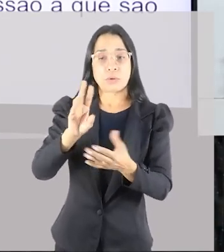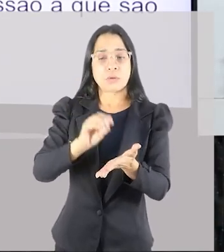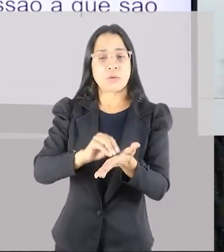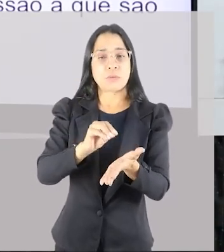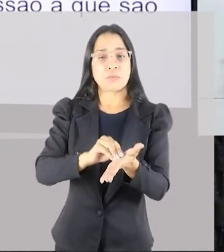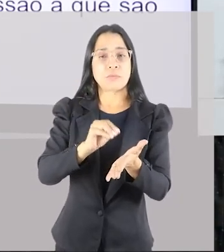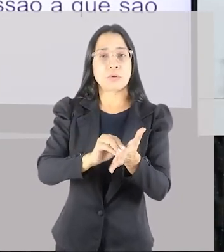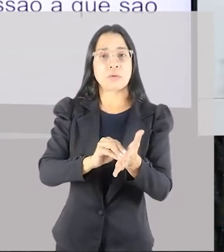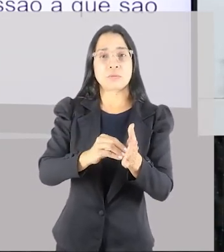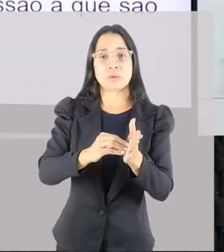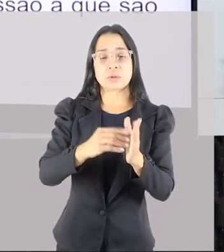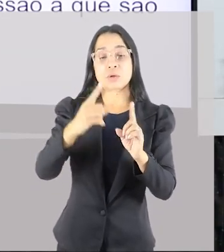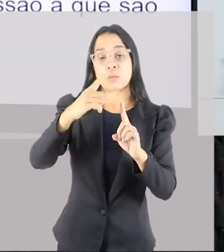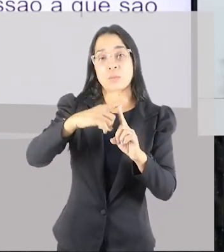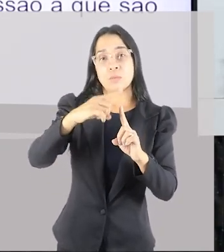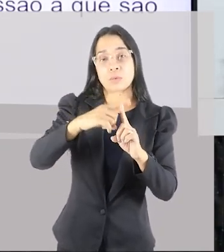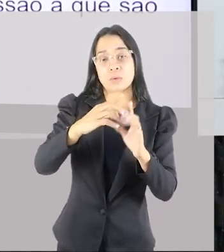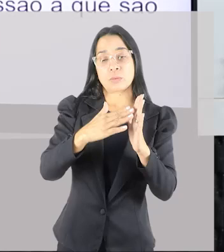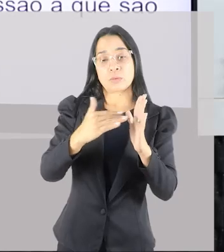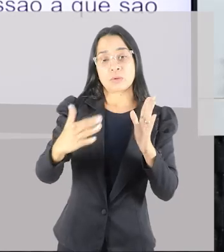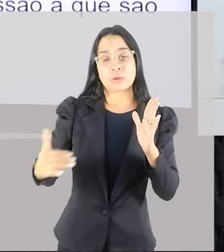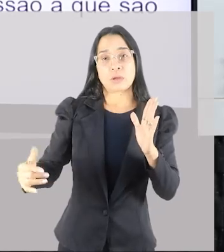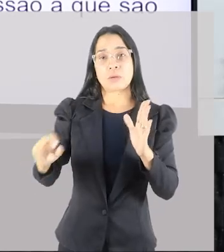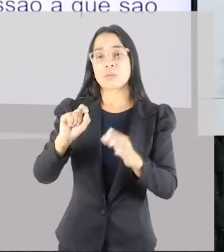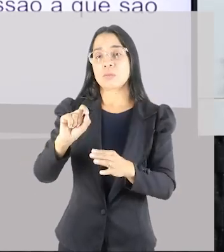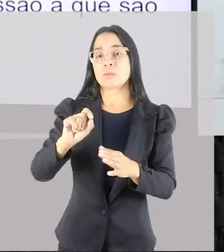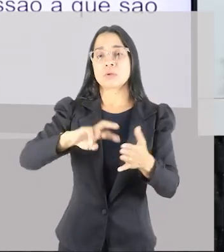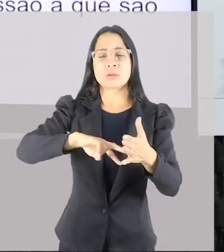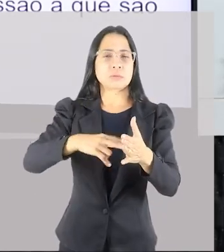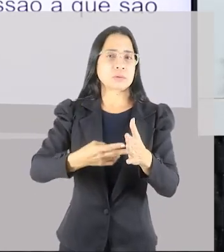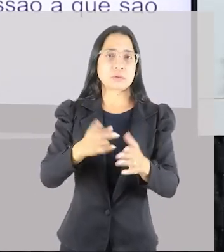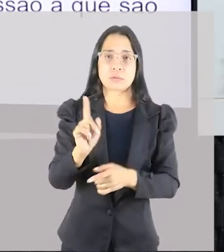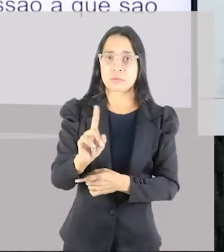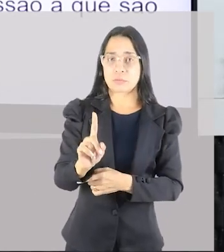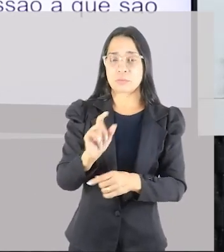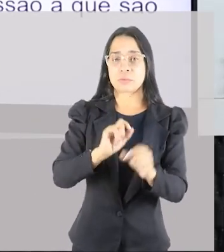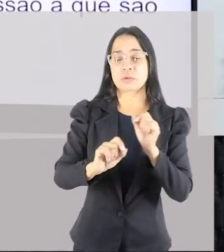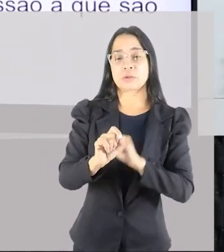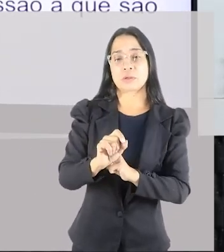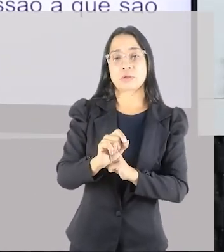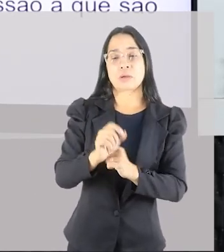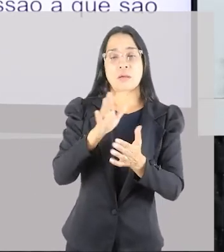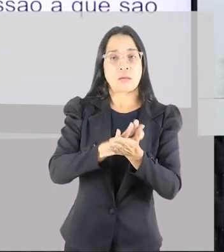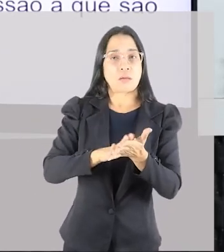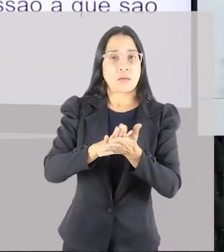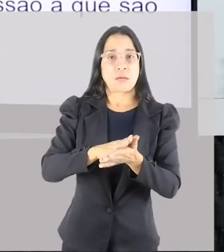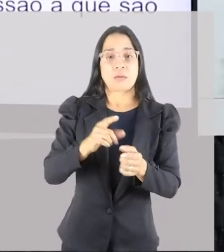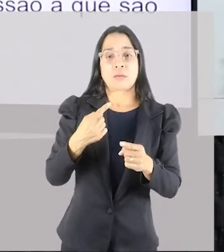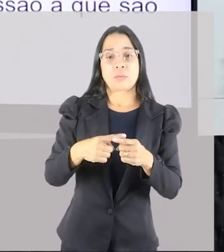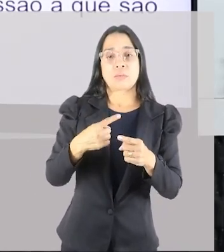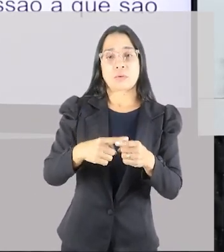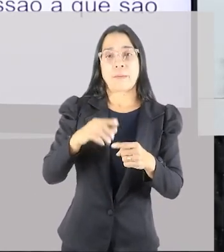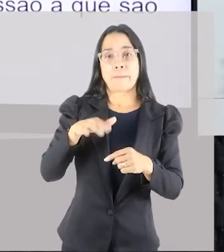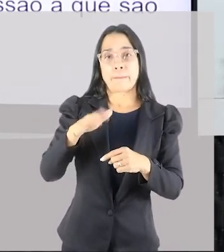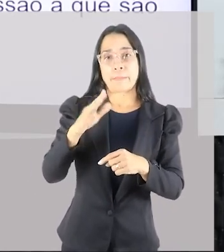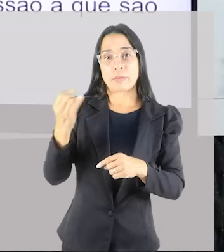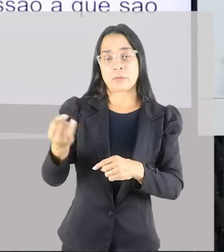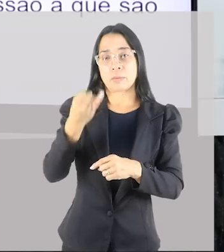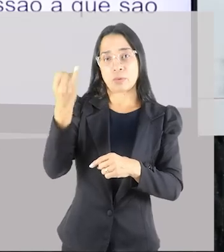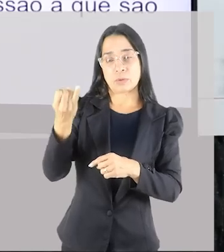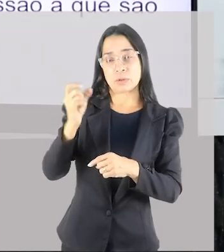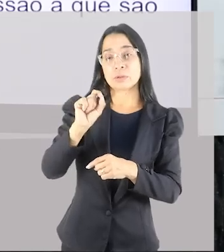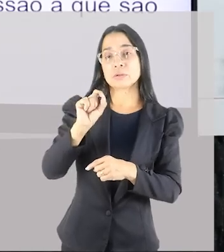padrão estético o que isto não quer dizer absolutamente nada porque o que mais importaria seria a